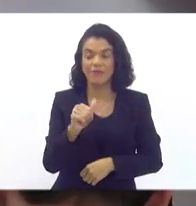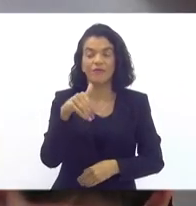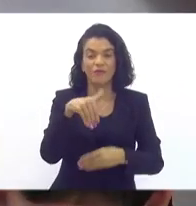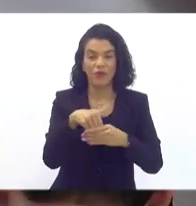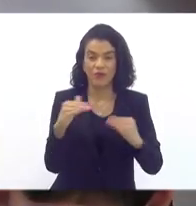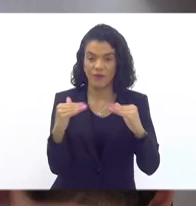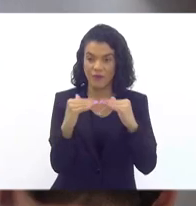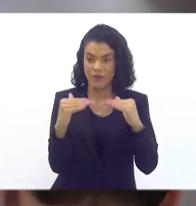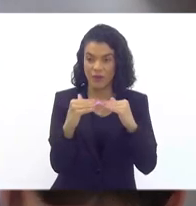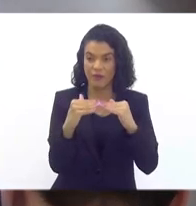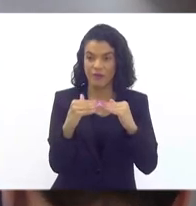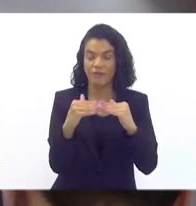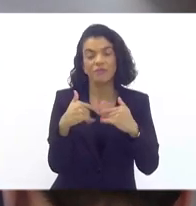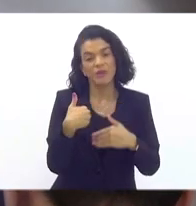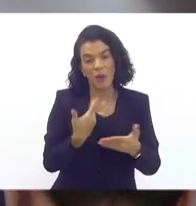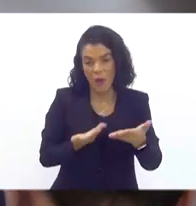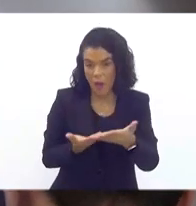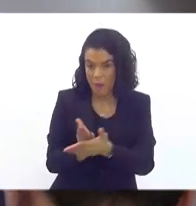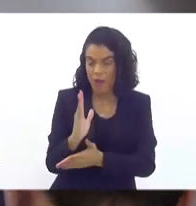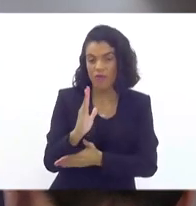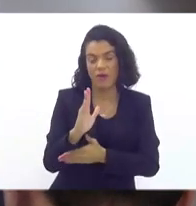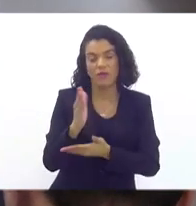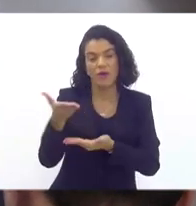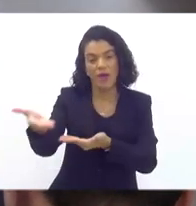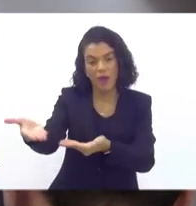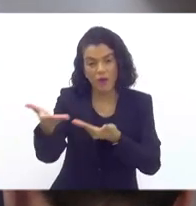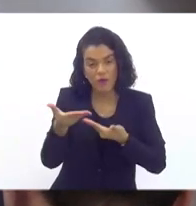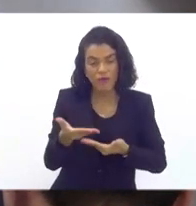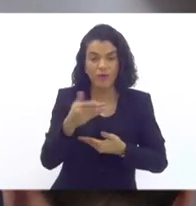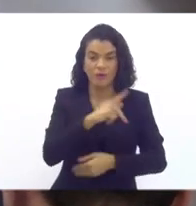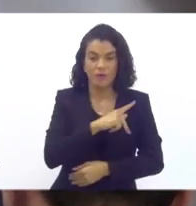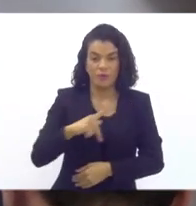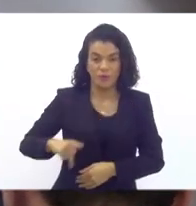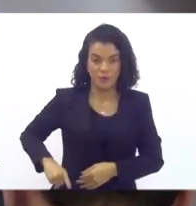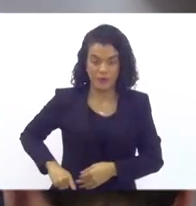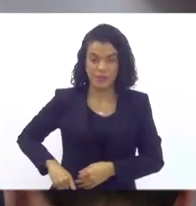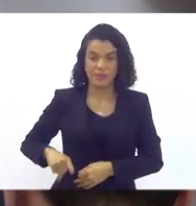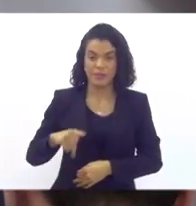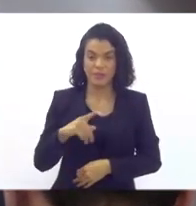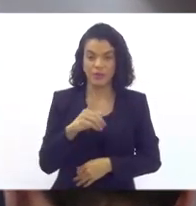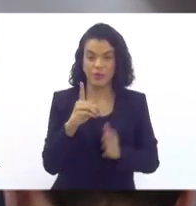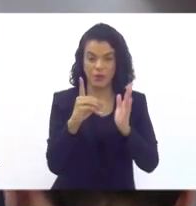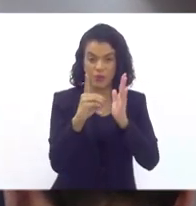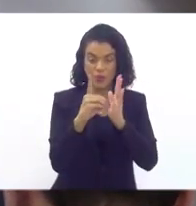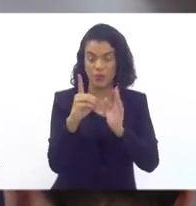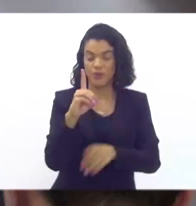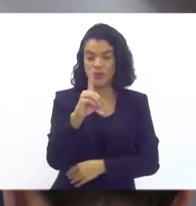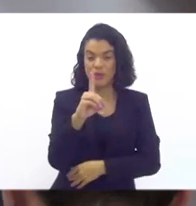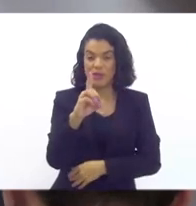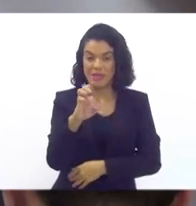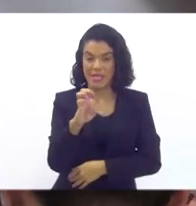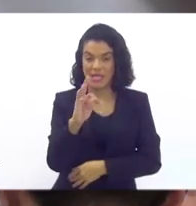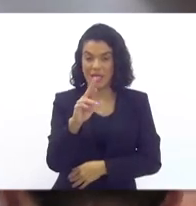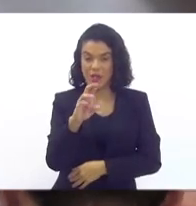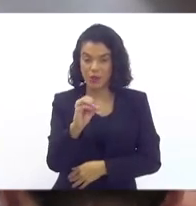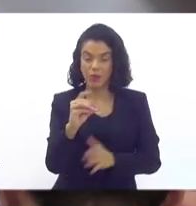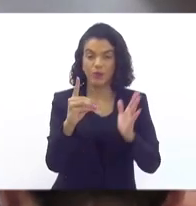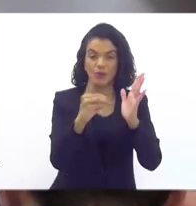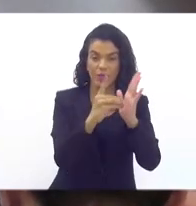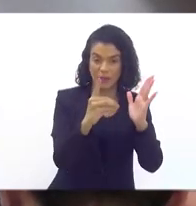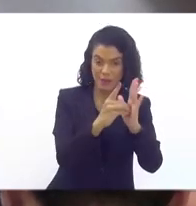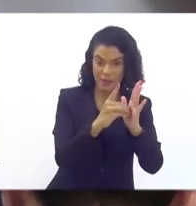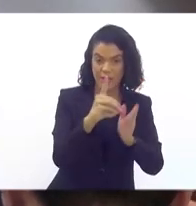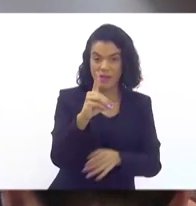então fica aprovado a convocação do presidente do Detro do Detran